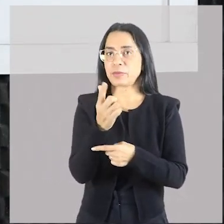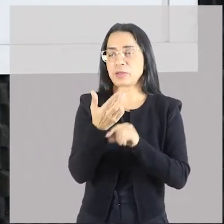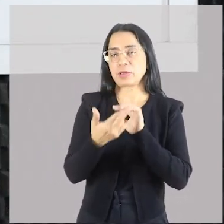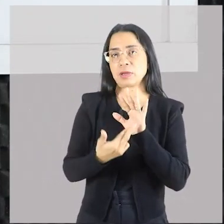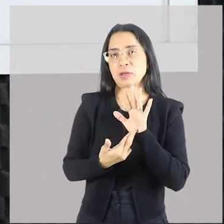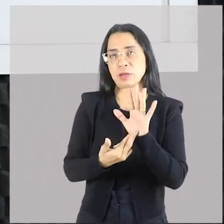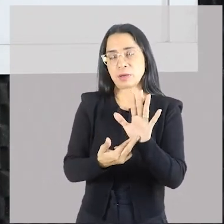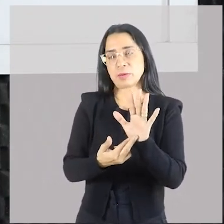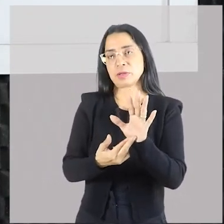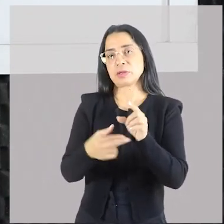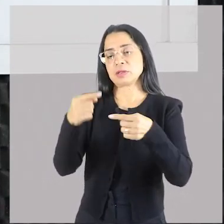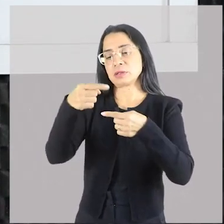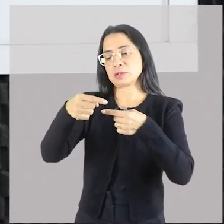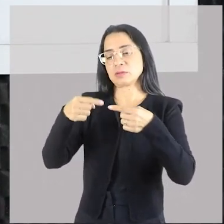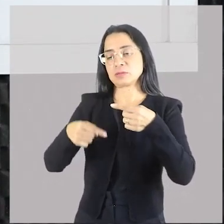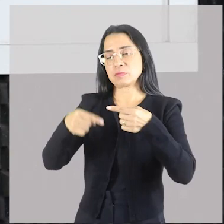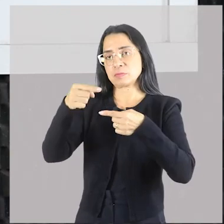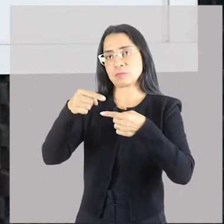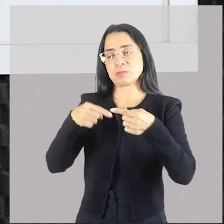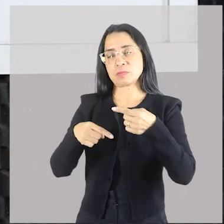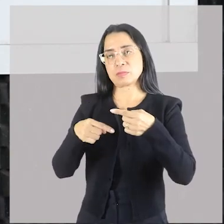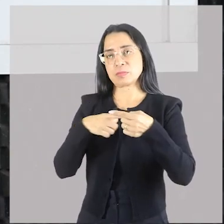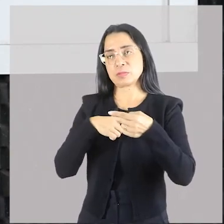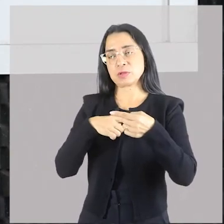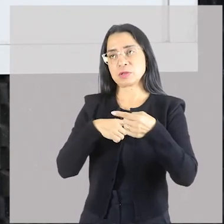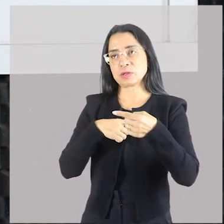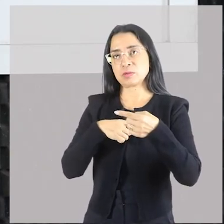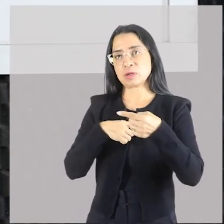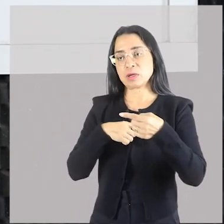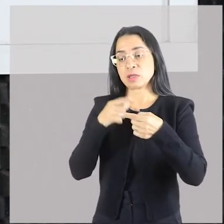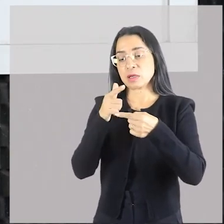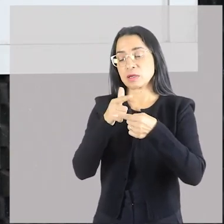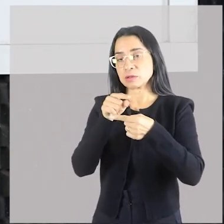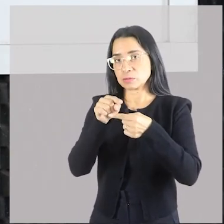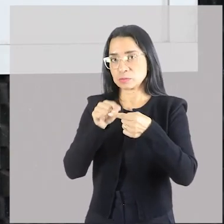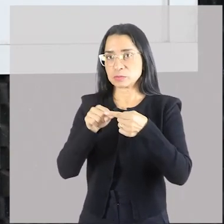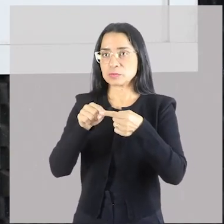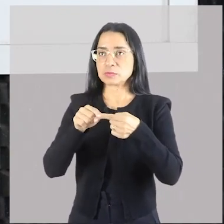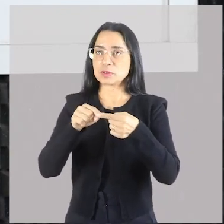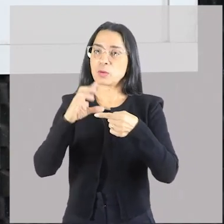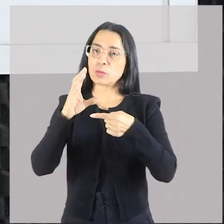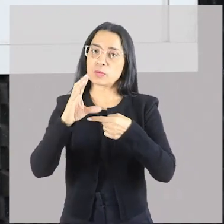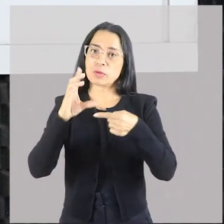divisão do comprimento pelo diâmetro.